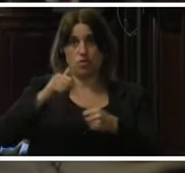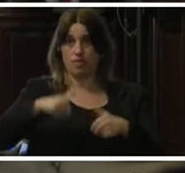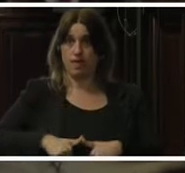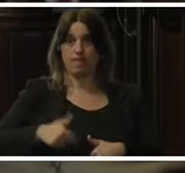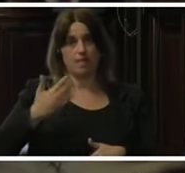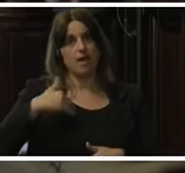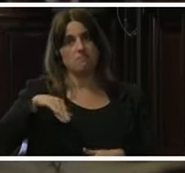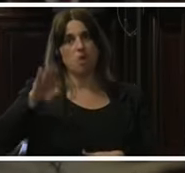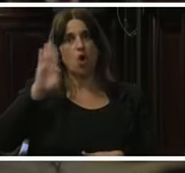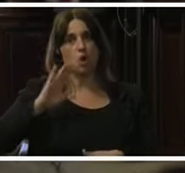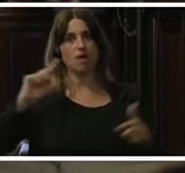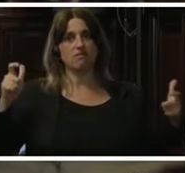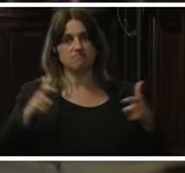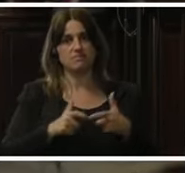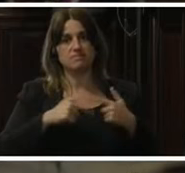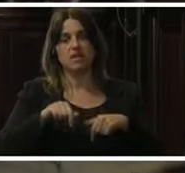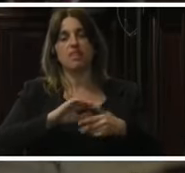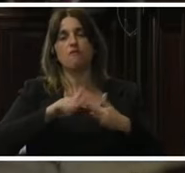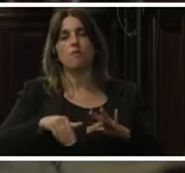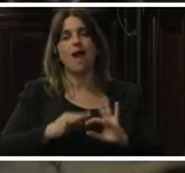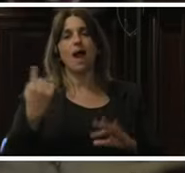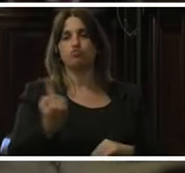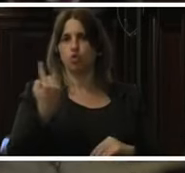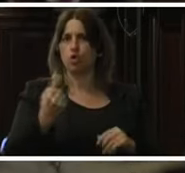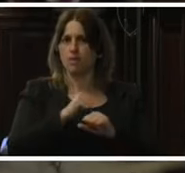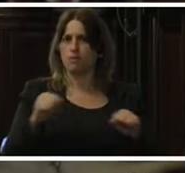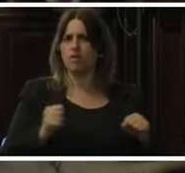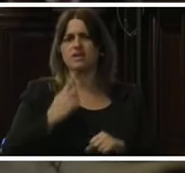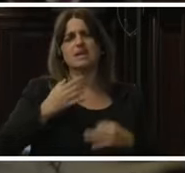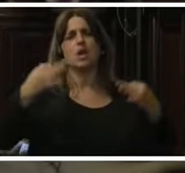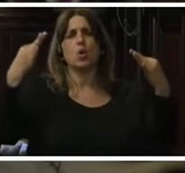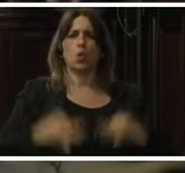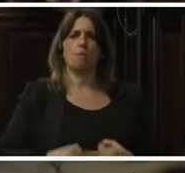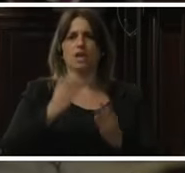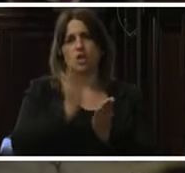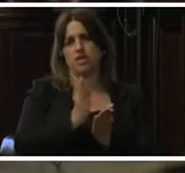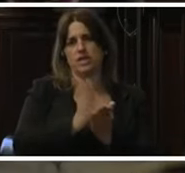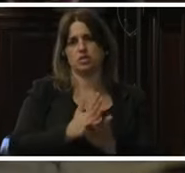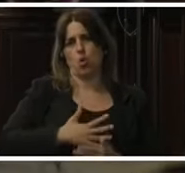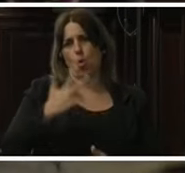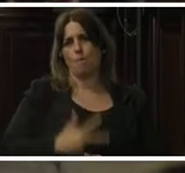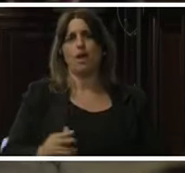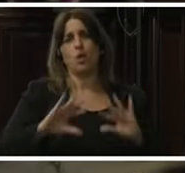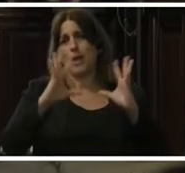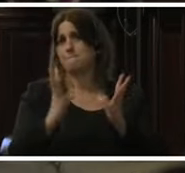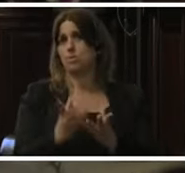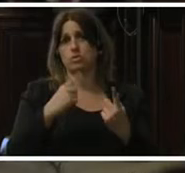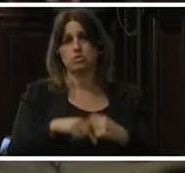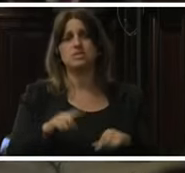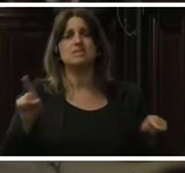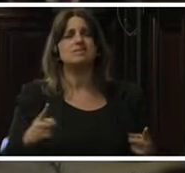promover e fazer observar os direitos humanos nas américas a criação de um grupo interdisciplinar